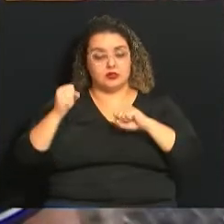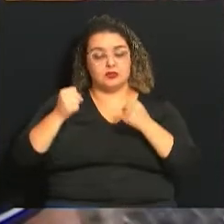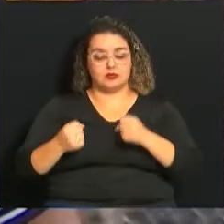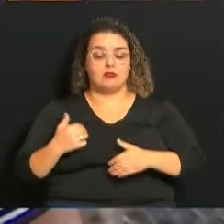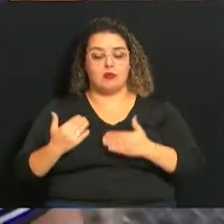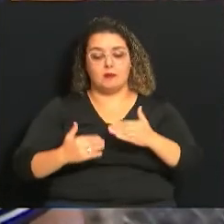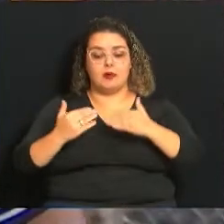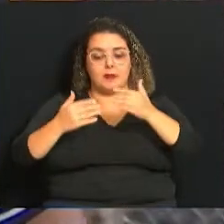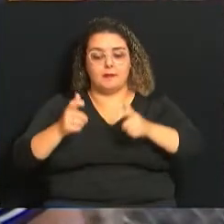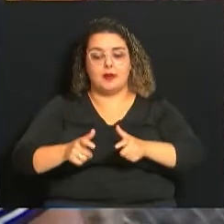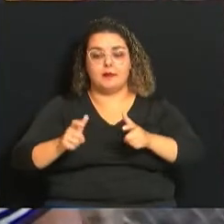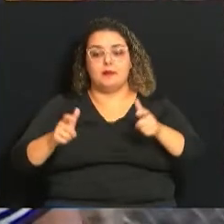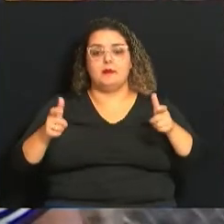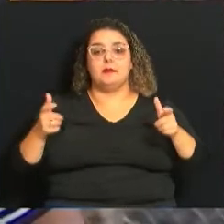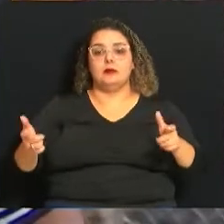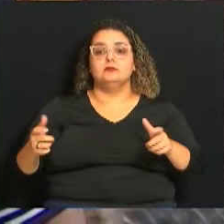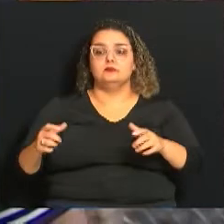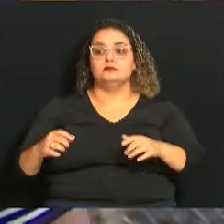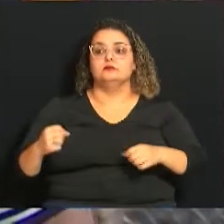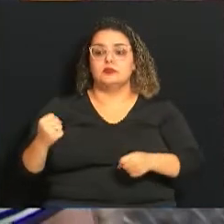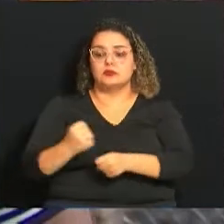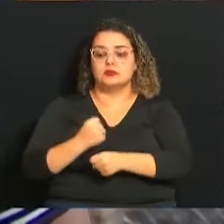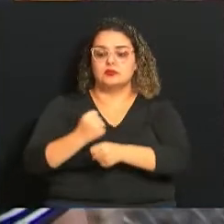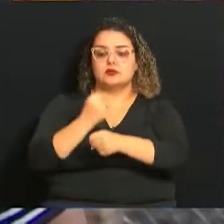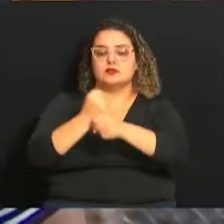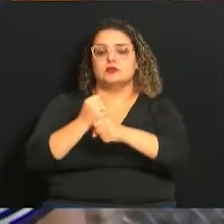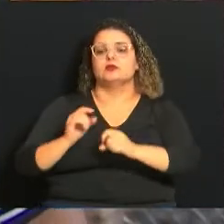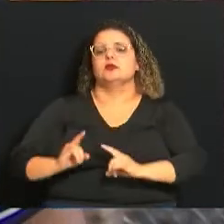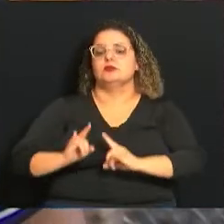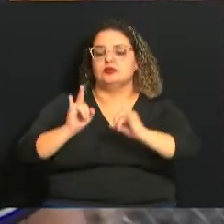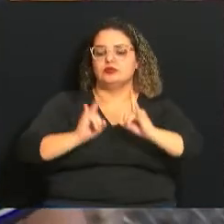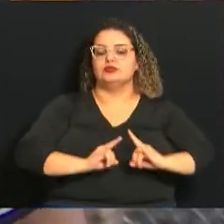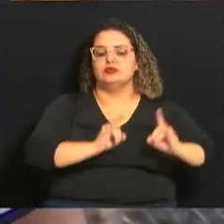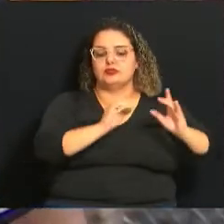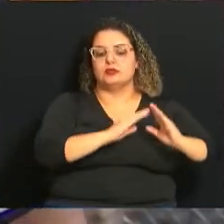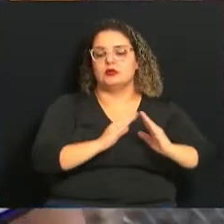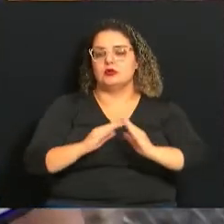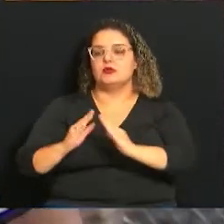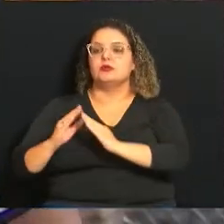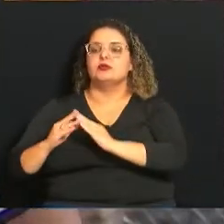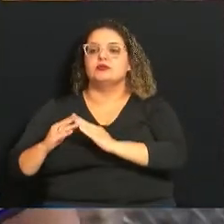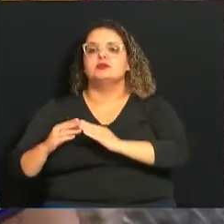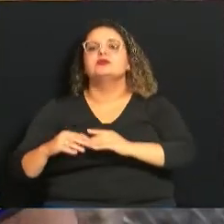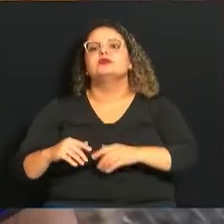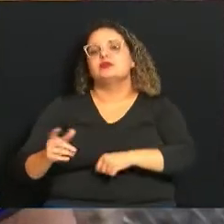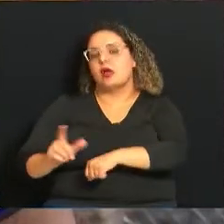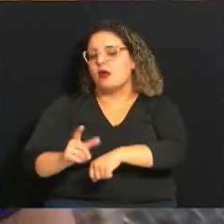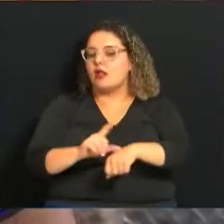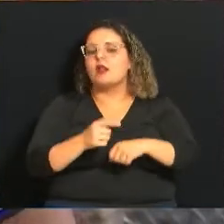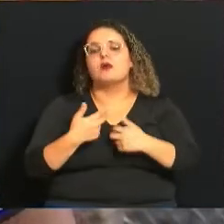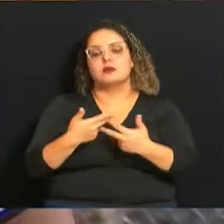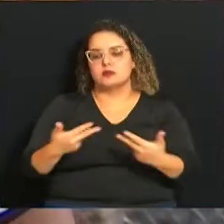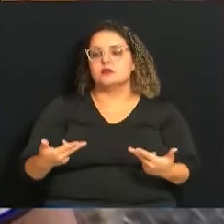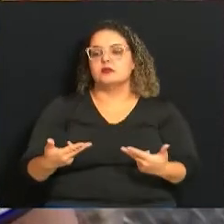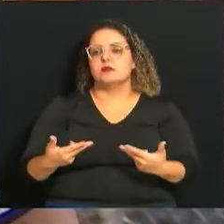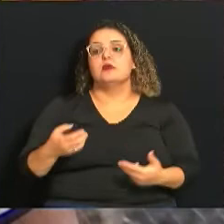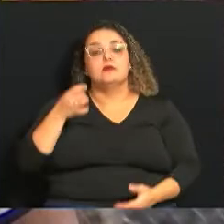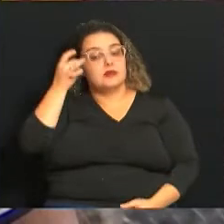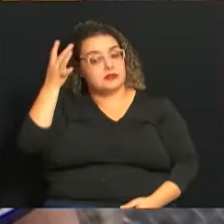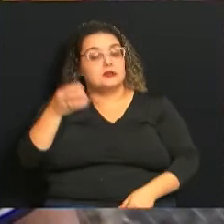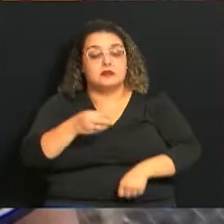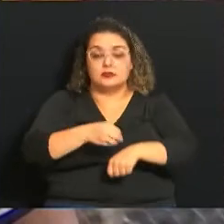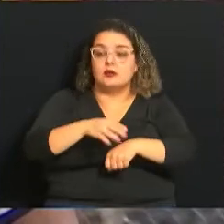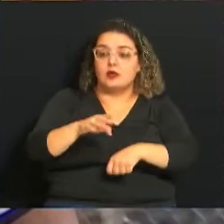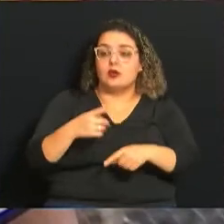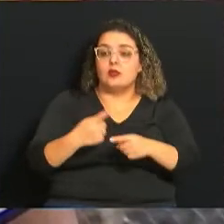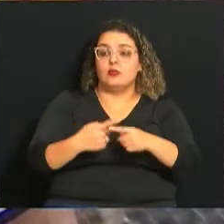dos empreendimentos imobiliários. Então vai facilitar muito para eles essa indicação minha, porque a população